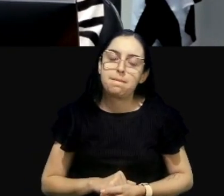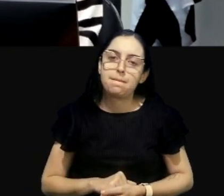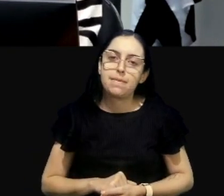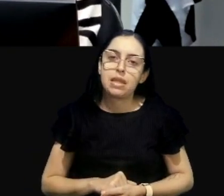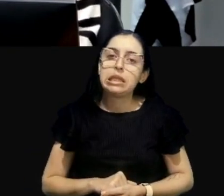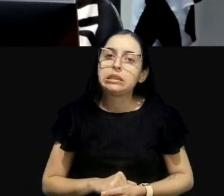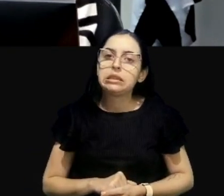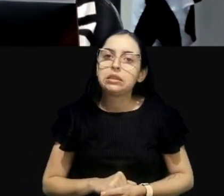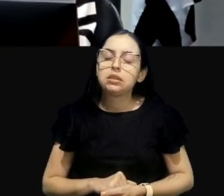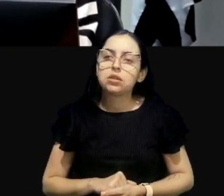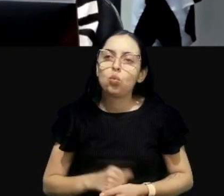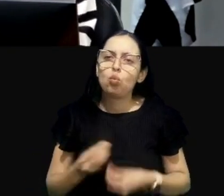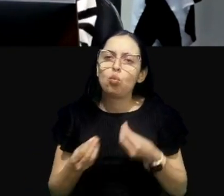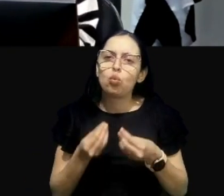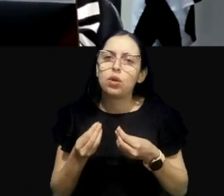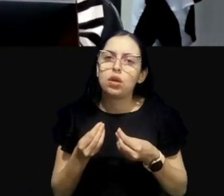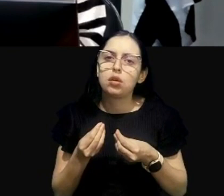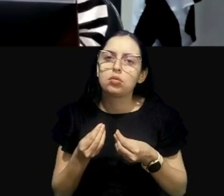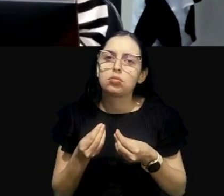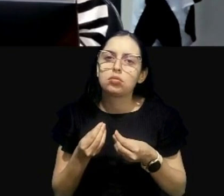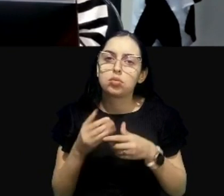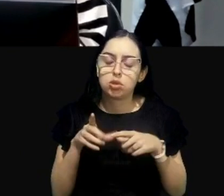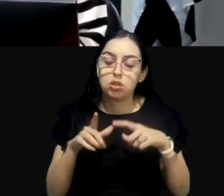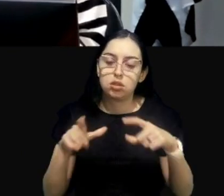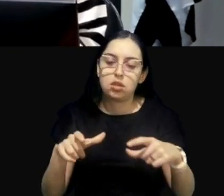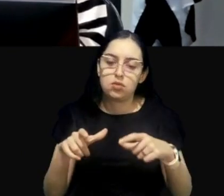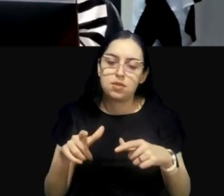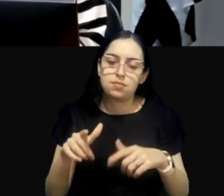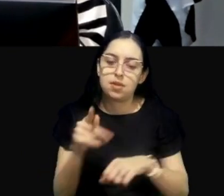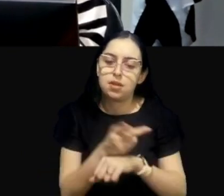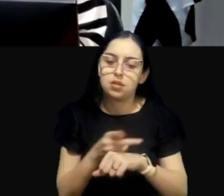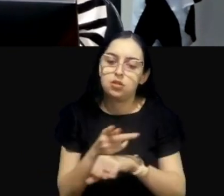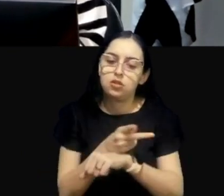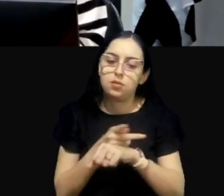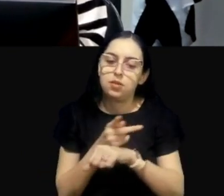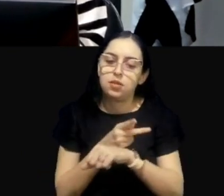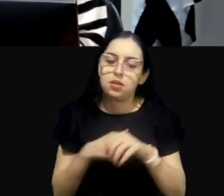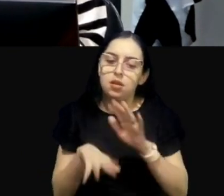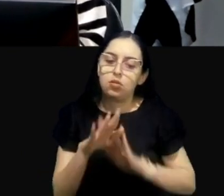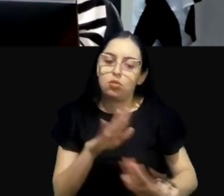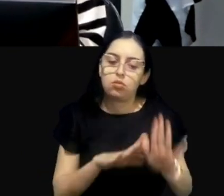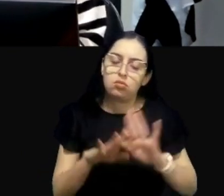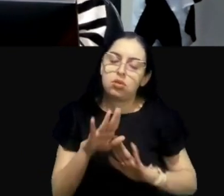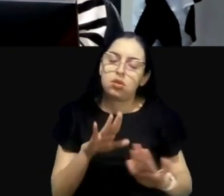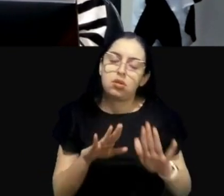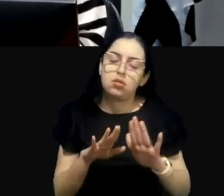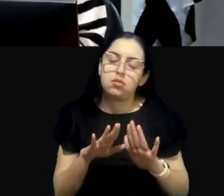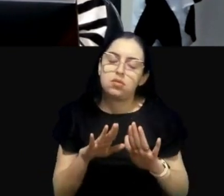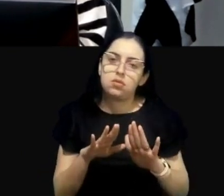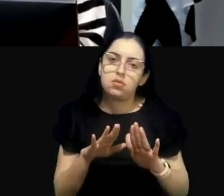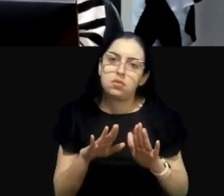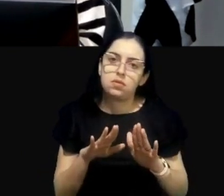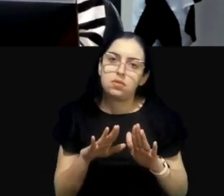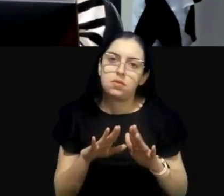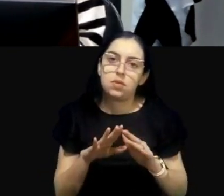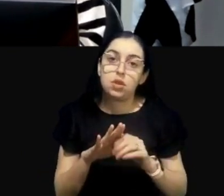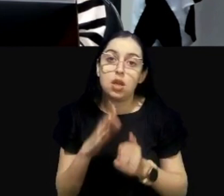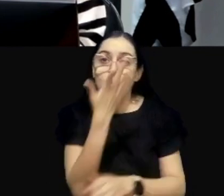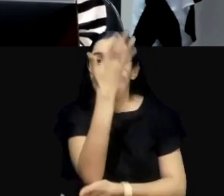Então, quando estamos em campo para analisar a situação